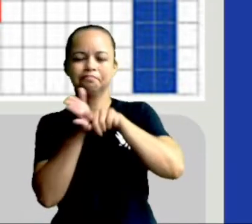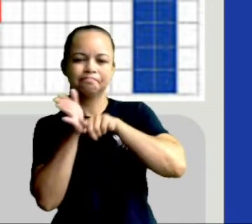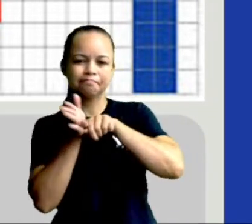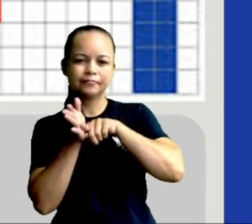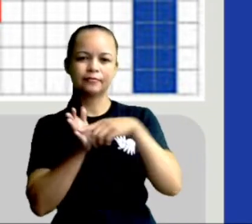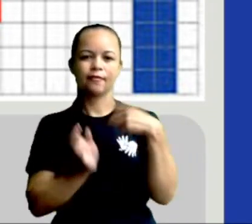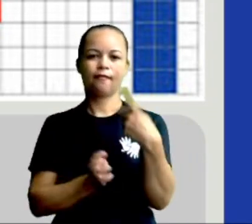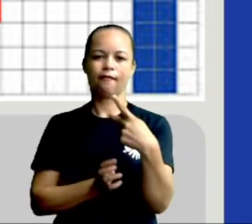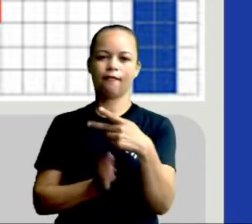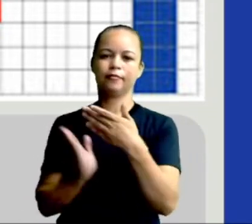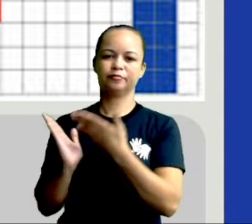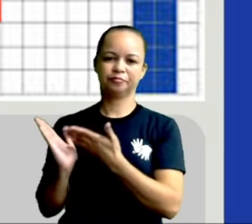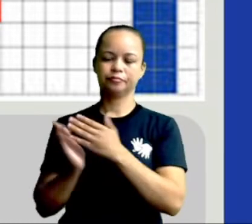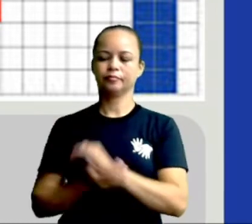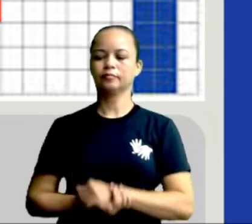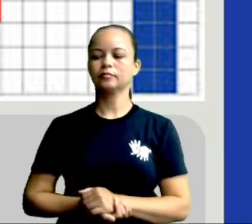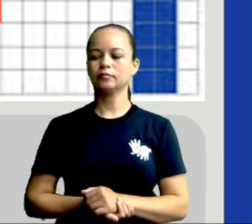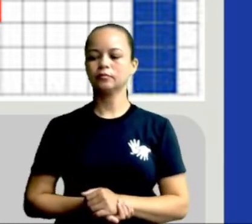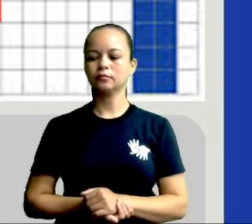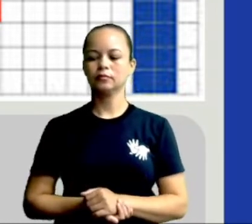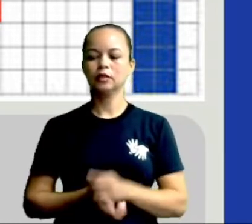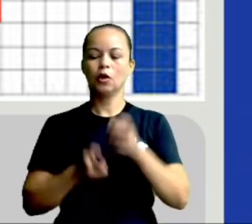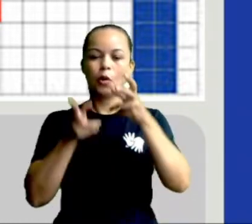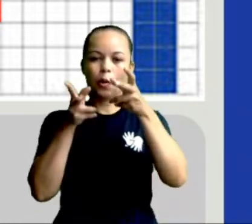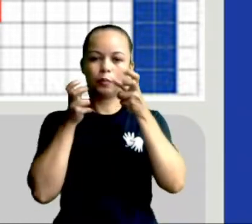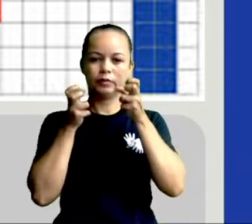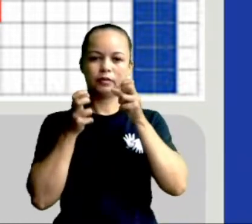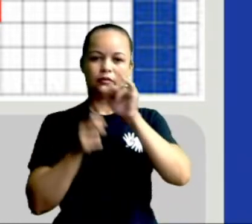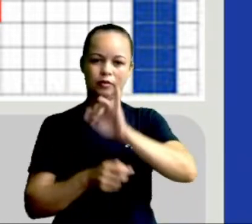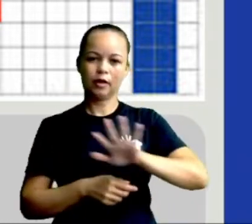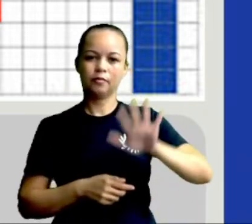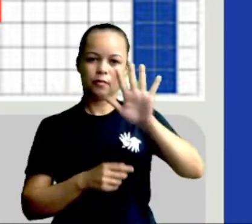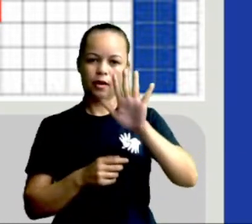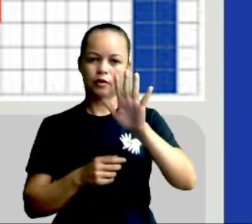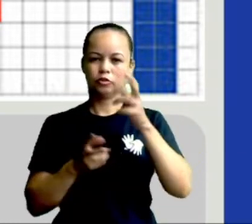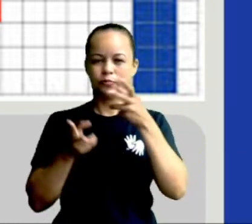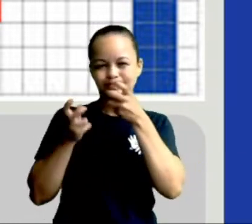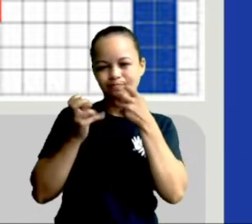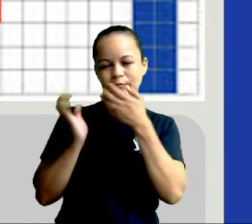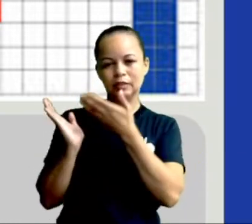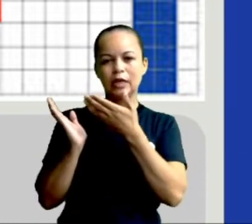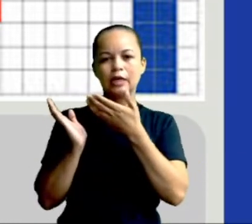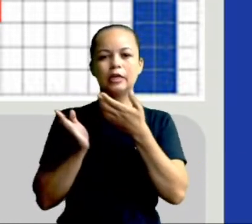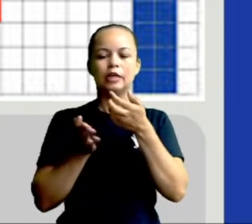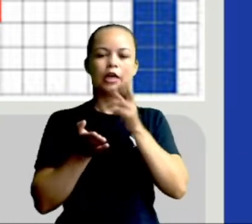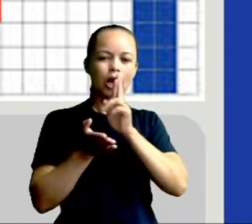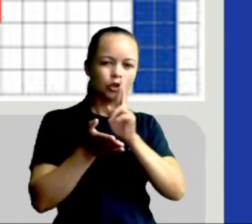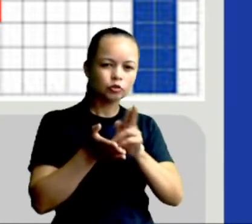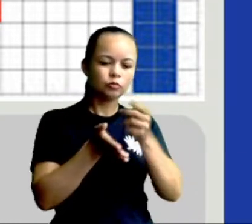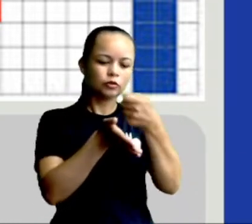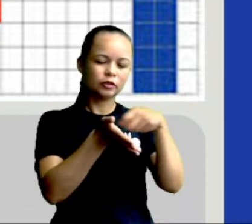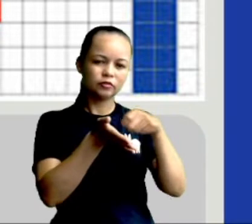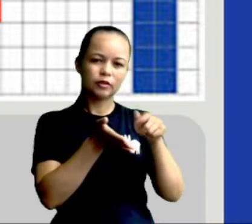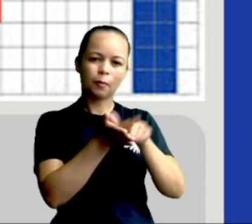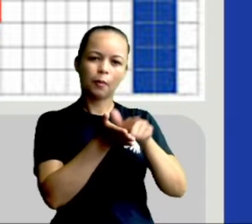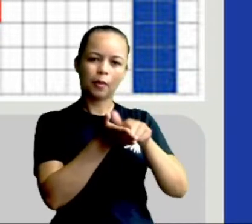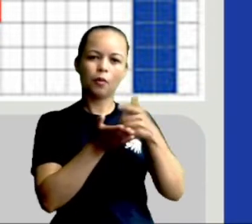essa situação aí. Observe a imagem ao lado, responda as questões em uma folha à parte e faça o que se